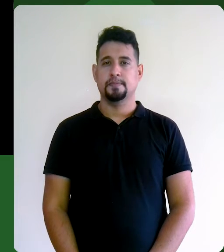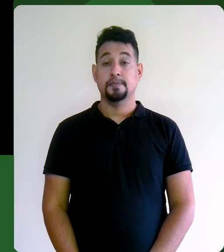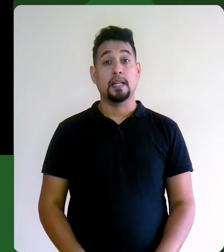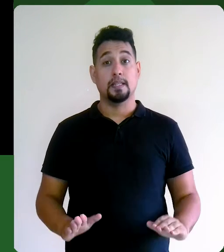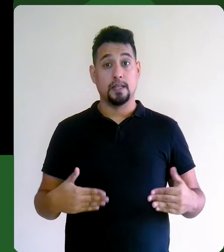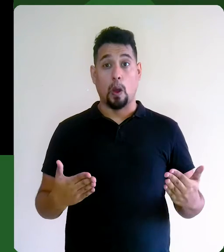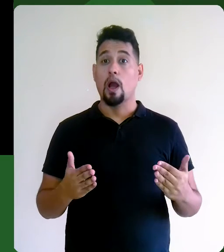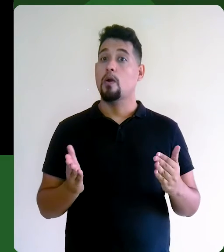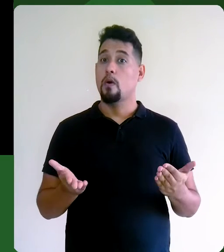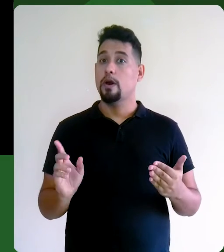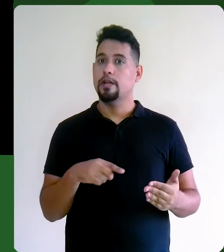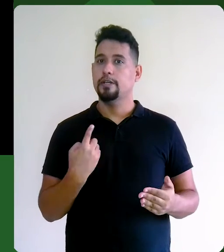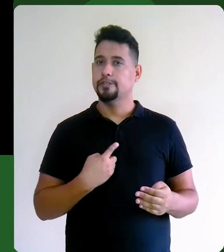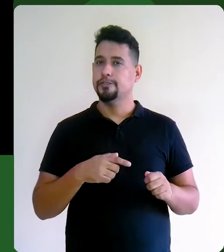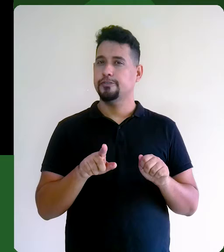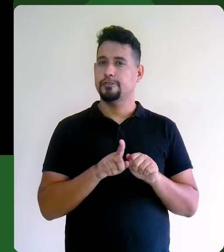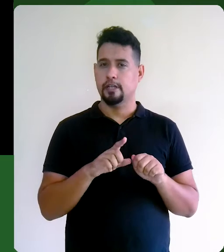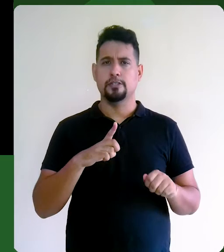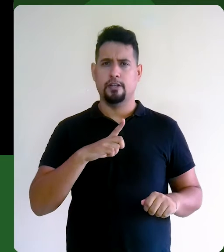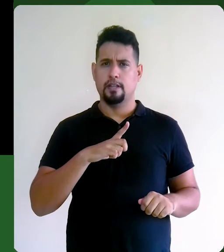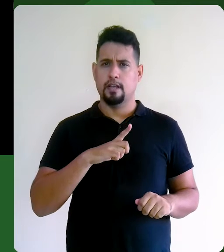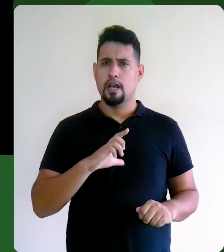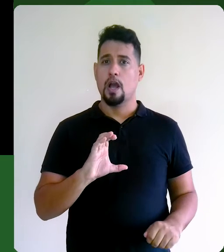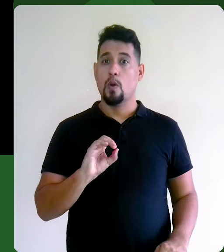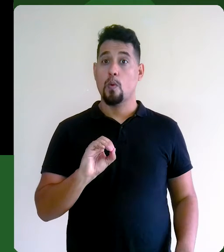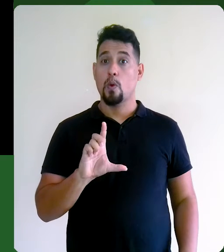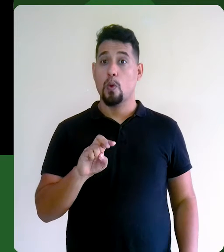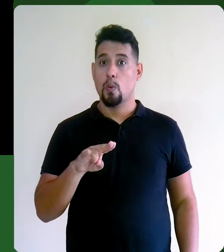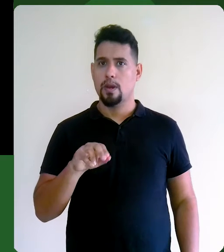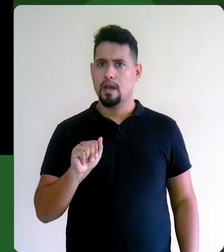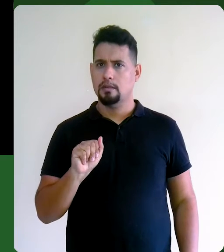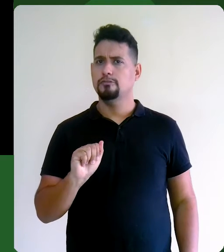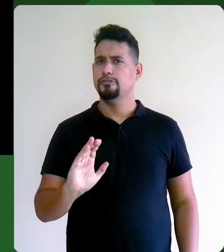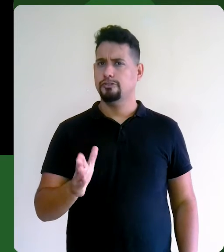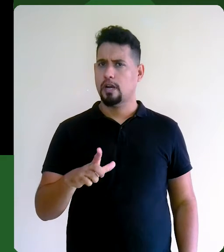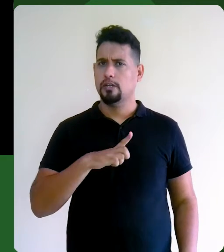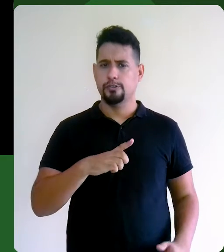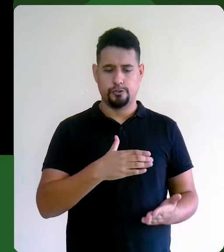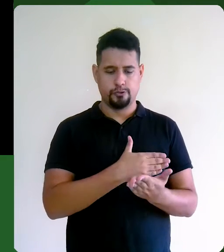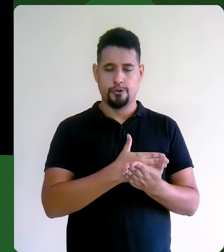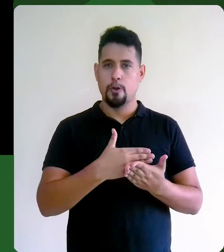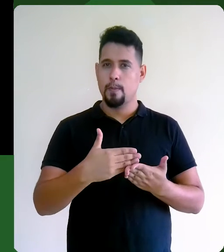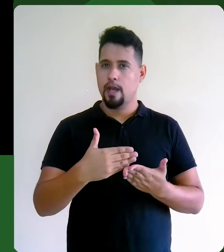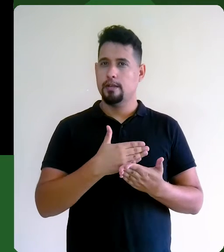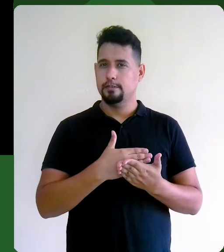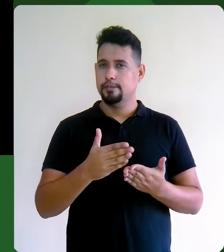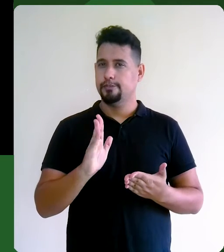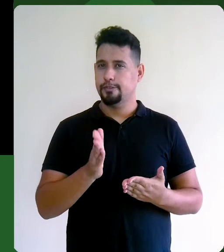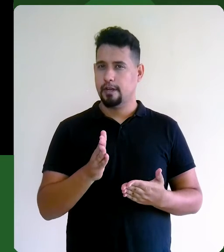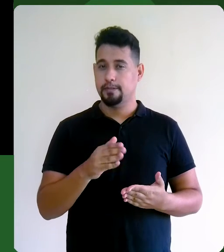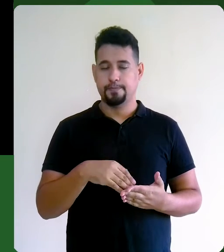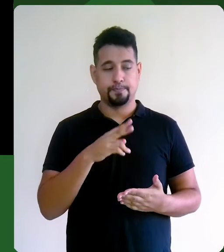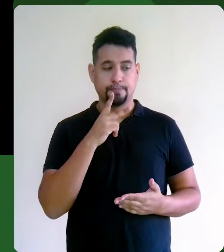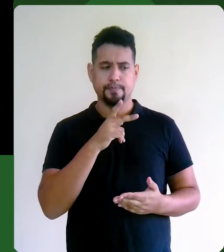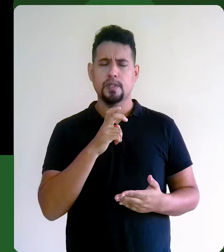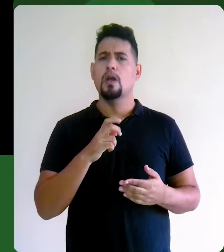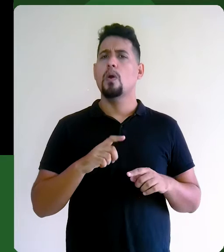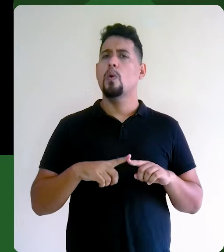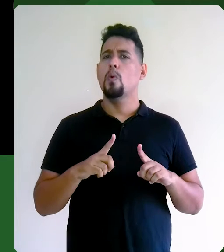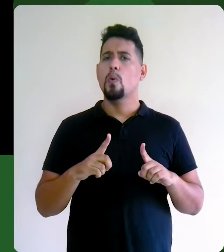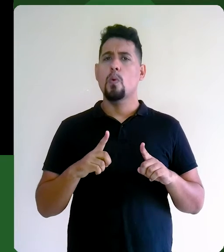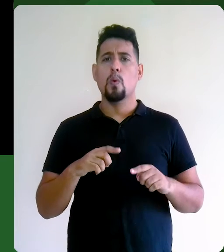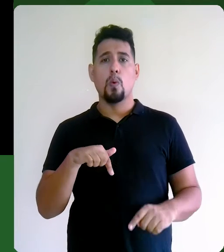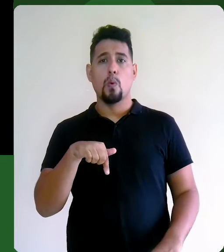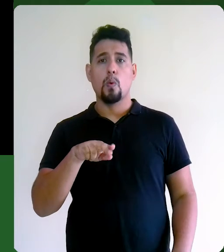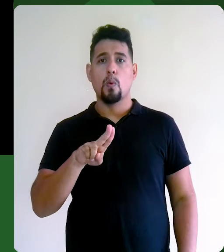né? Em seguida, nós vamos ter a coluna, então, um espacinho, e nós começamos com a parte do quadril.